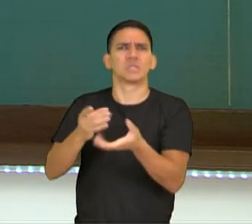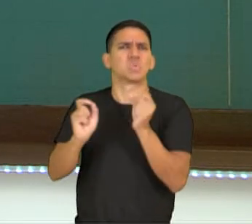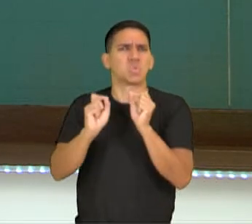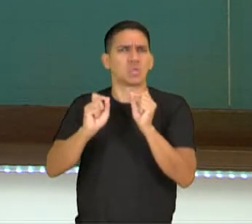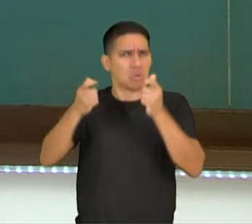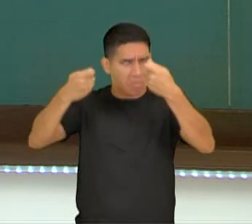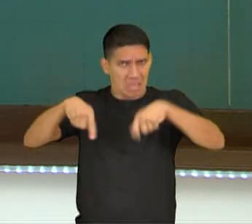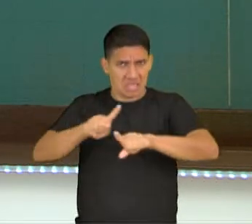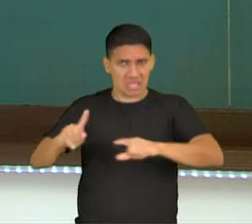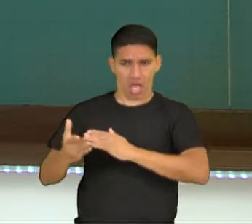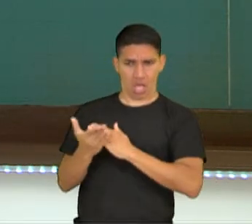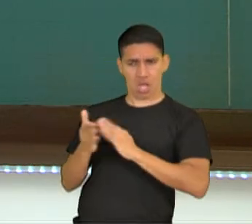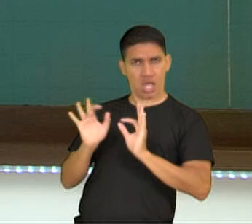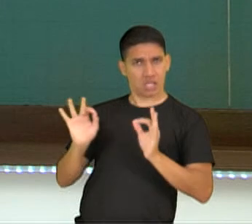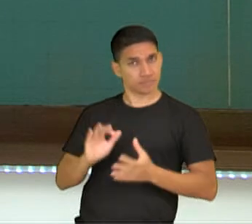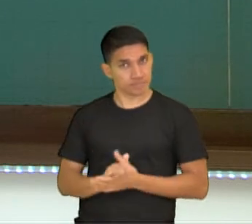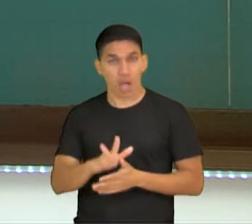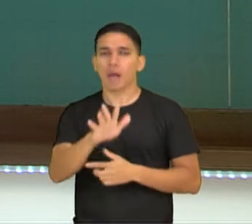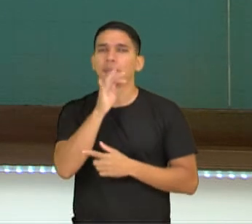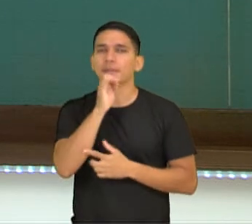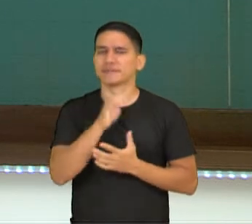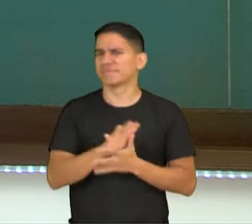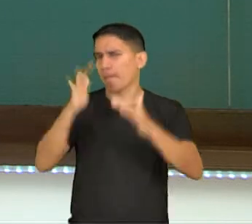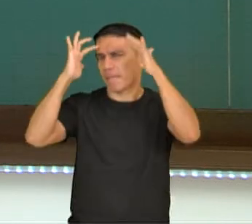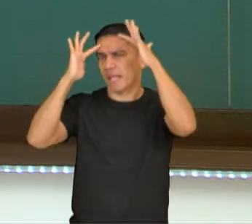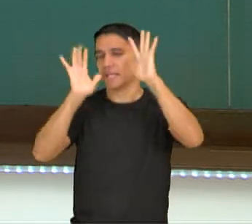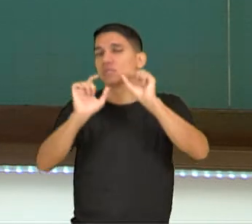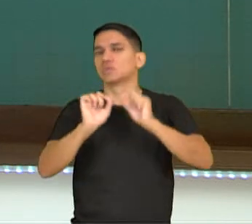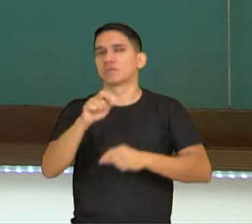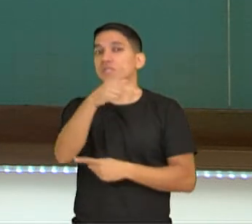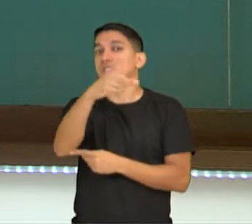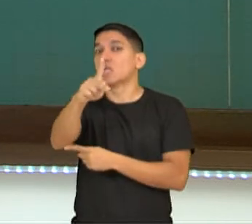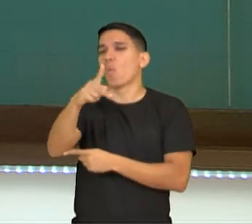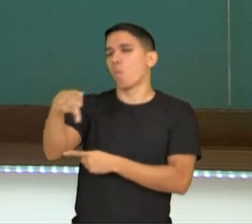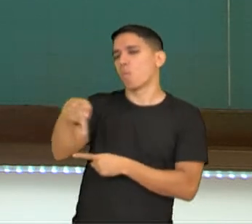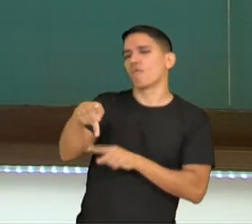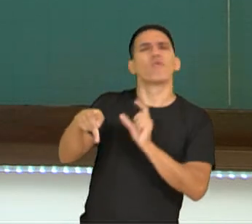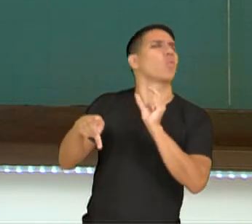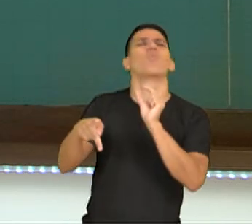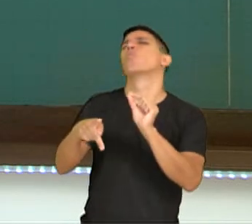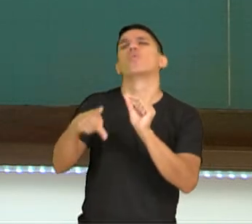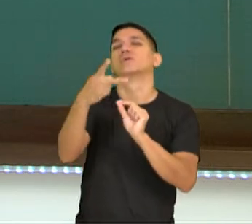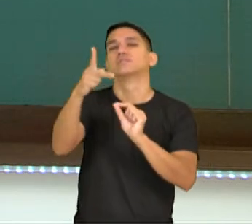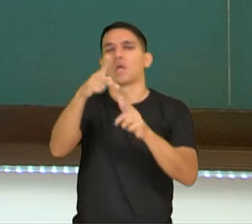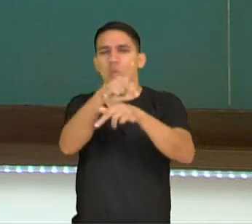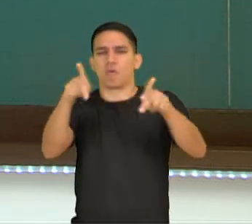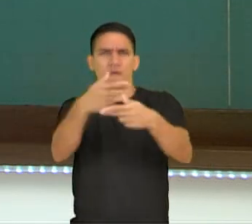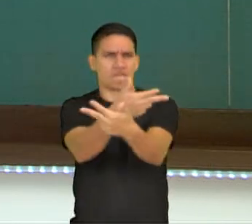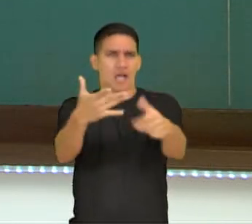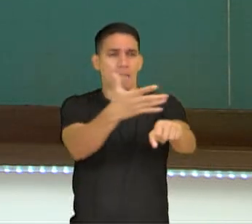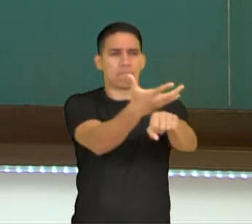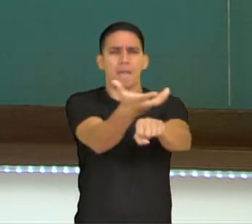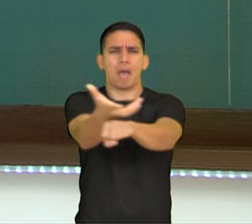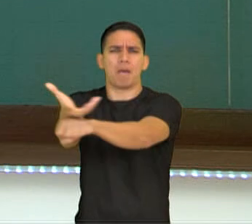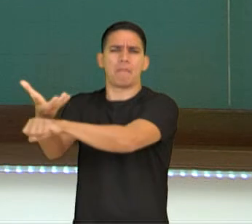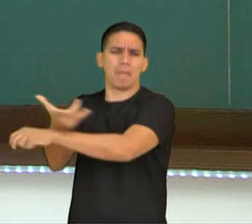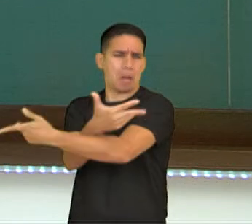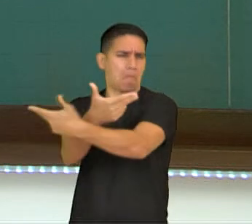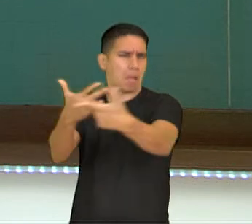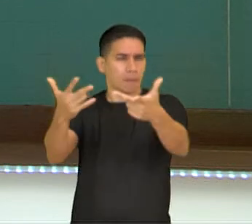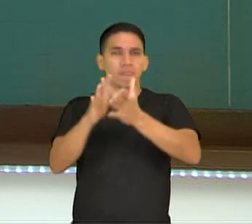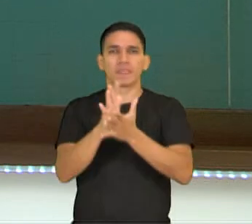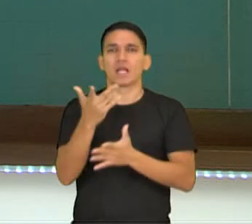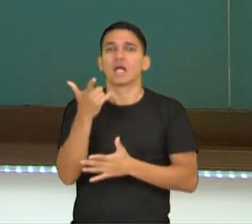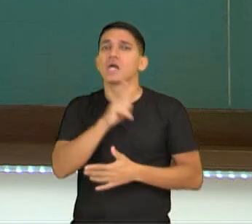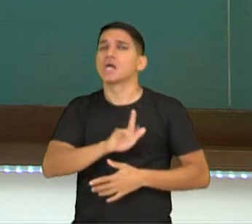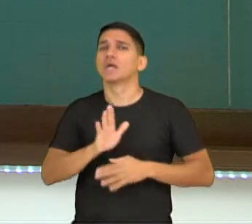certa ajuda? Por exemplo, pense aí, o que o seu professor, os seus professores das diversas matérias representam para você